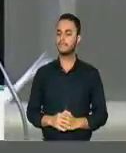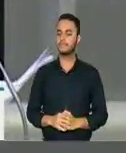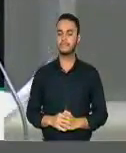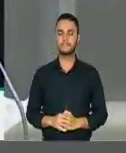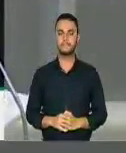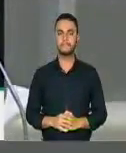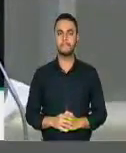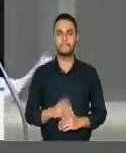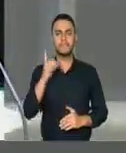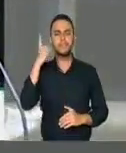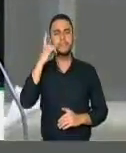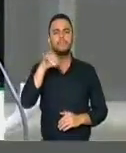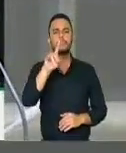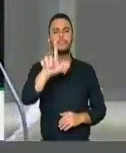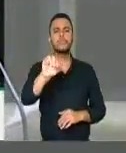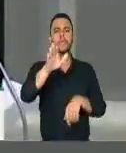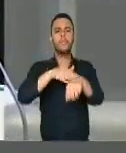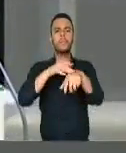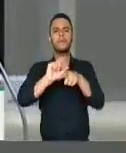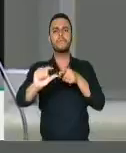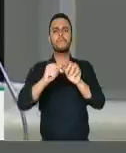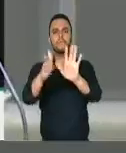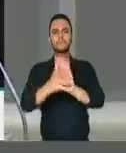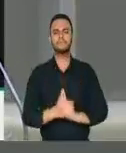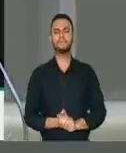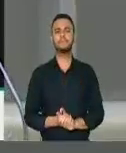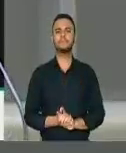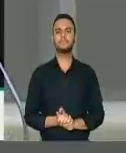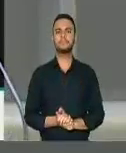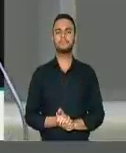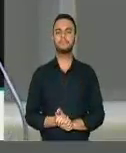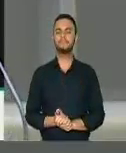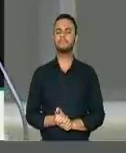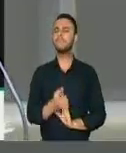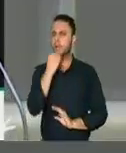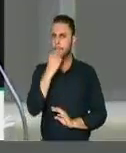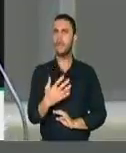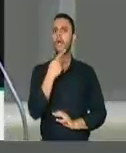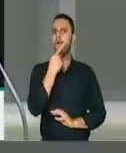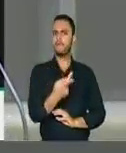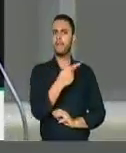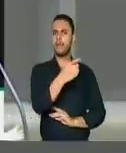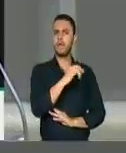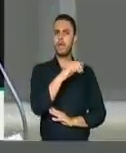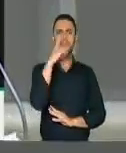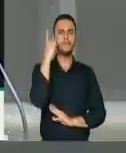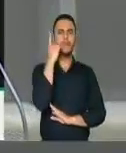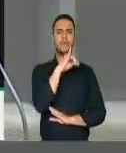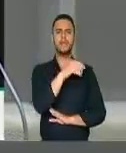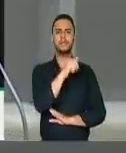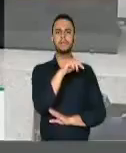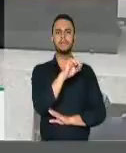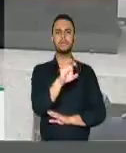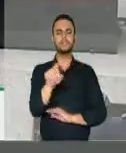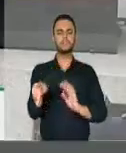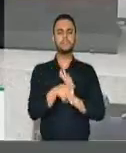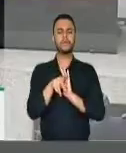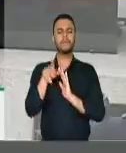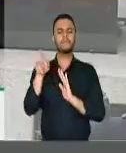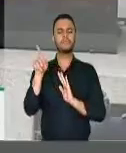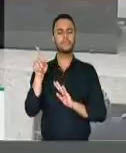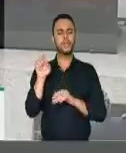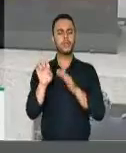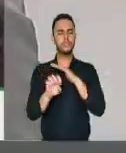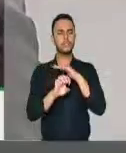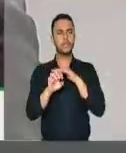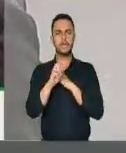Deputado Júlio Delgado, uma parte. Brava e combativa deputada Janete, que vem lá do nosso